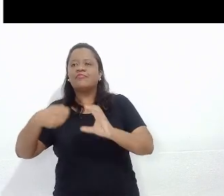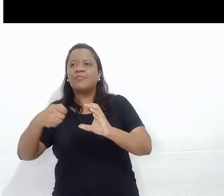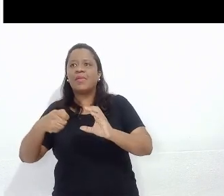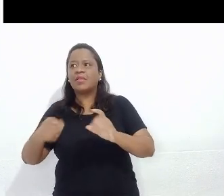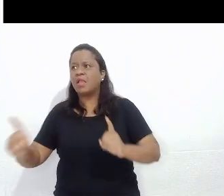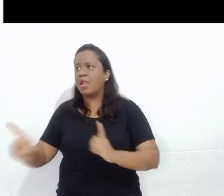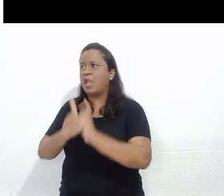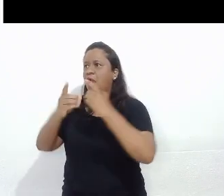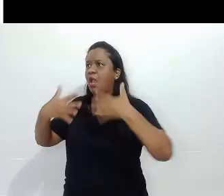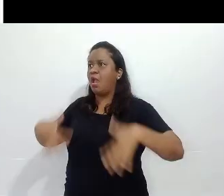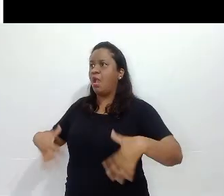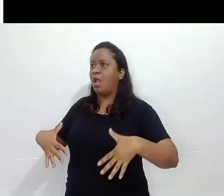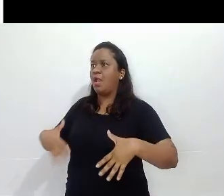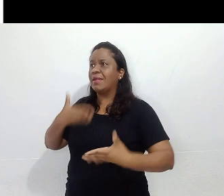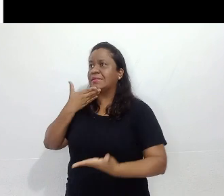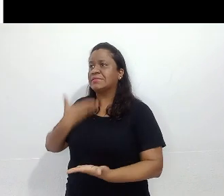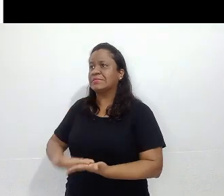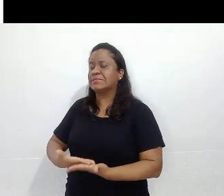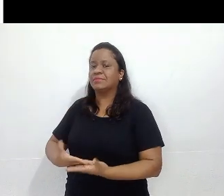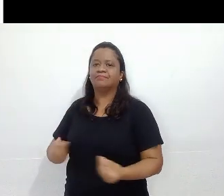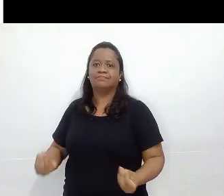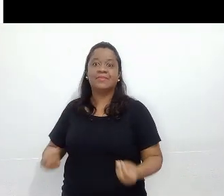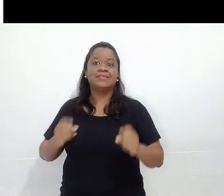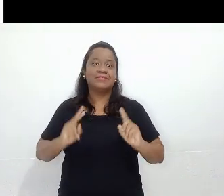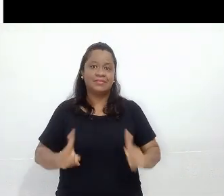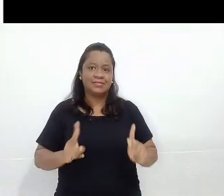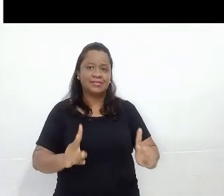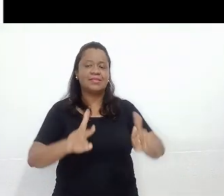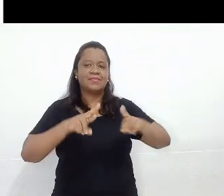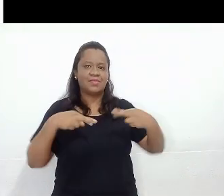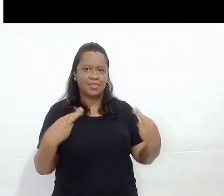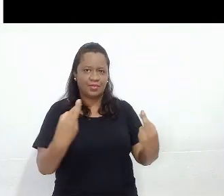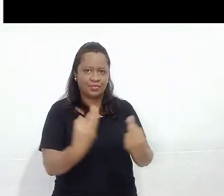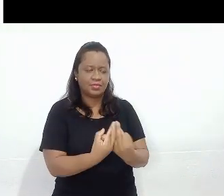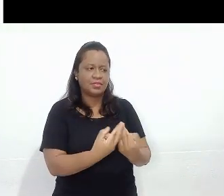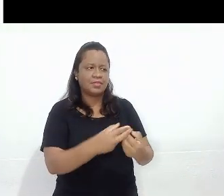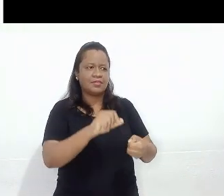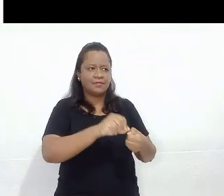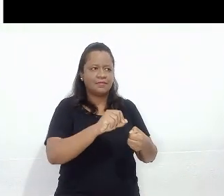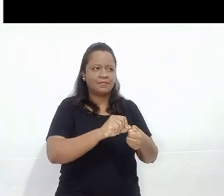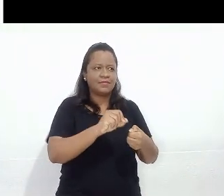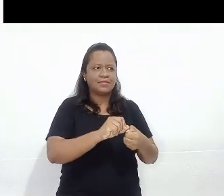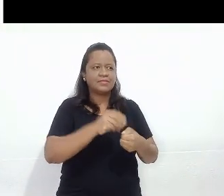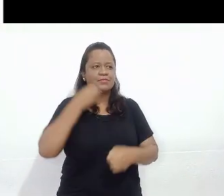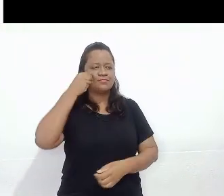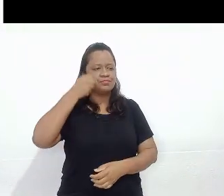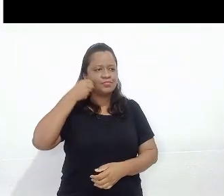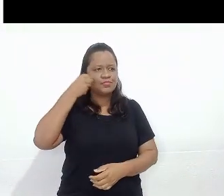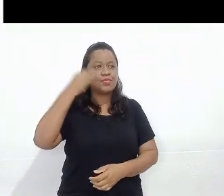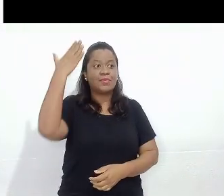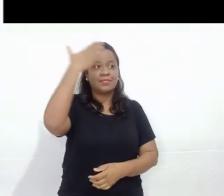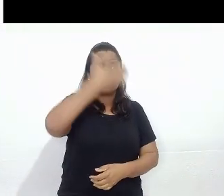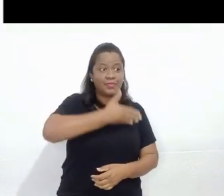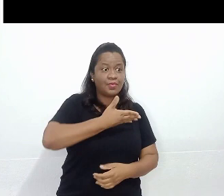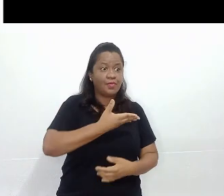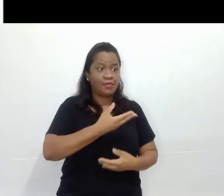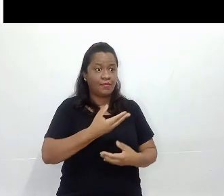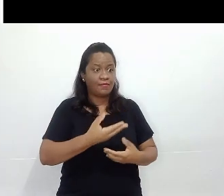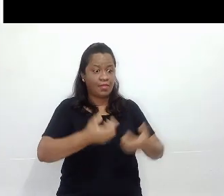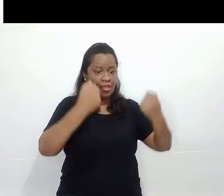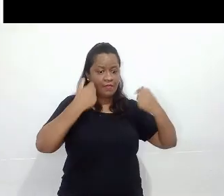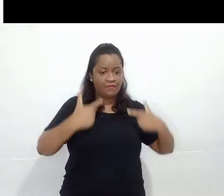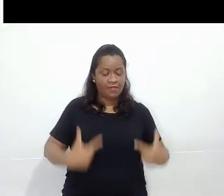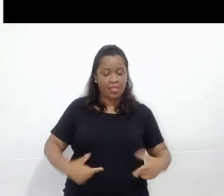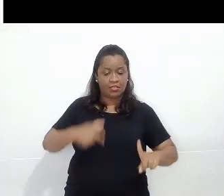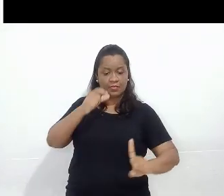se reunindo com toda essa galera antes, fazendo os testes. A gente até falou que são feitos testes desse tipo. Você veste o